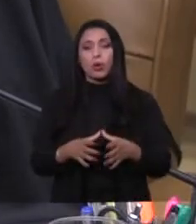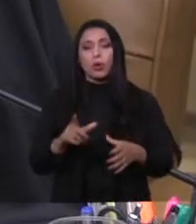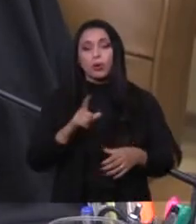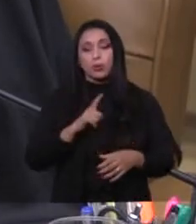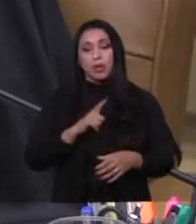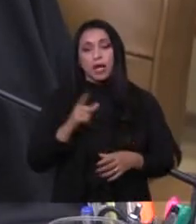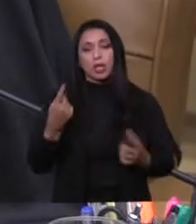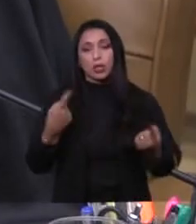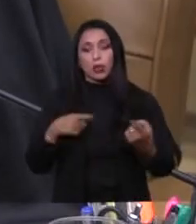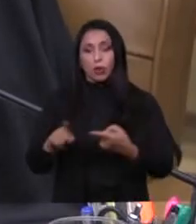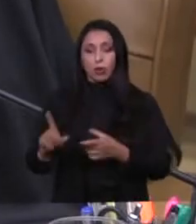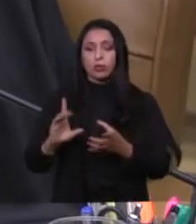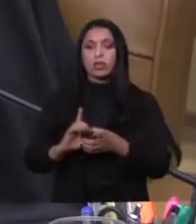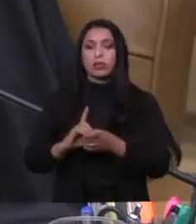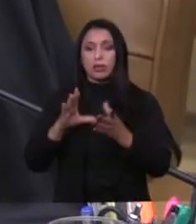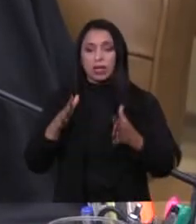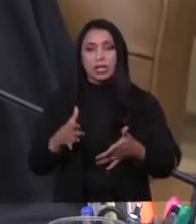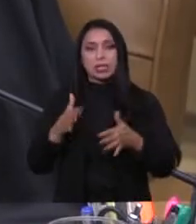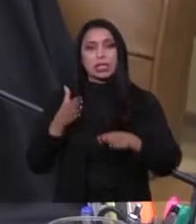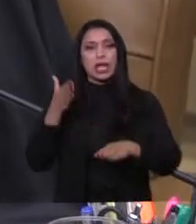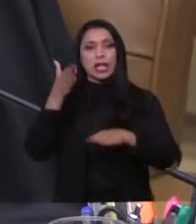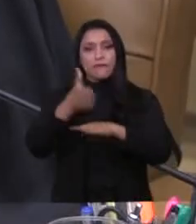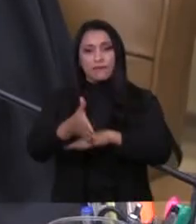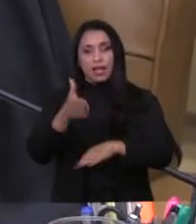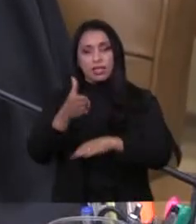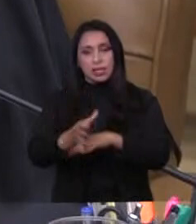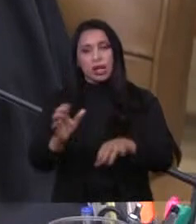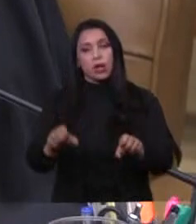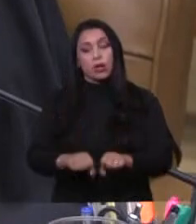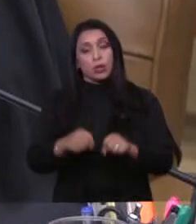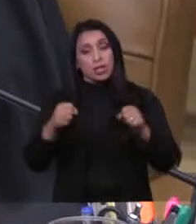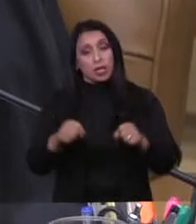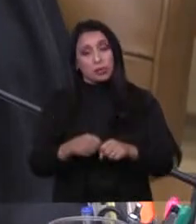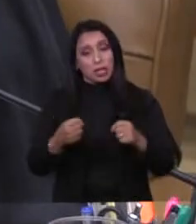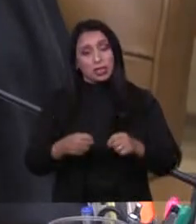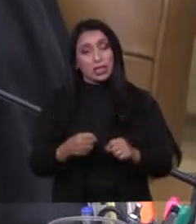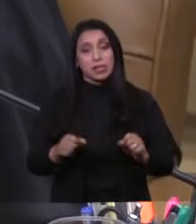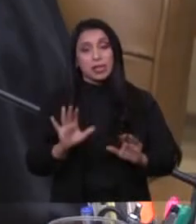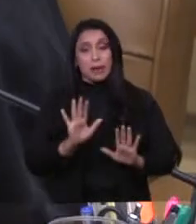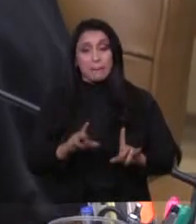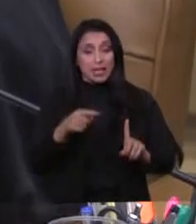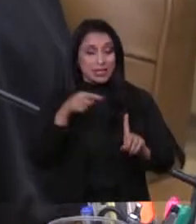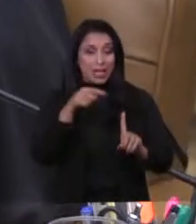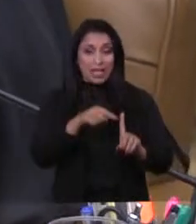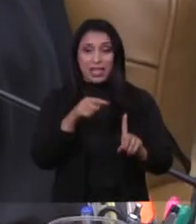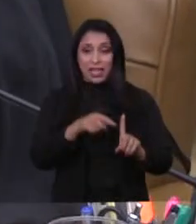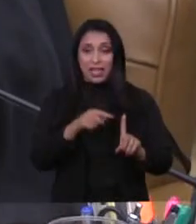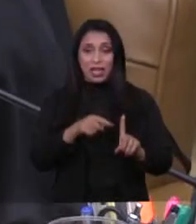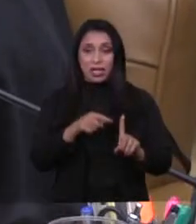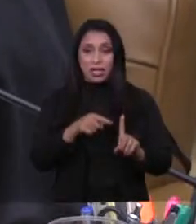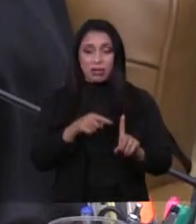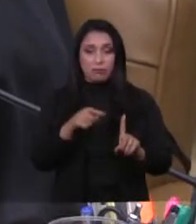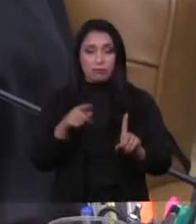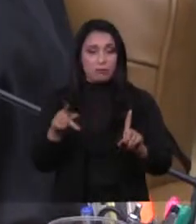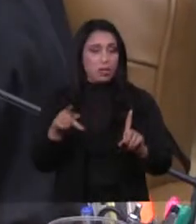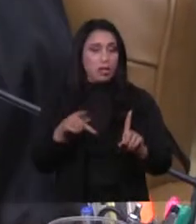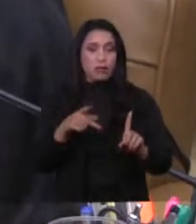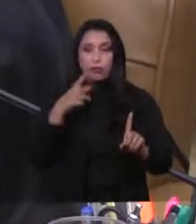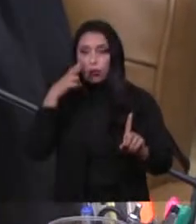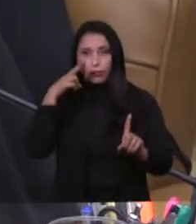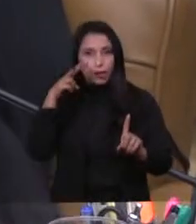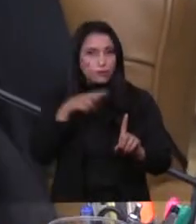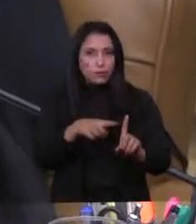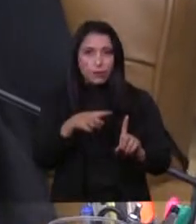atos antidemocráticos, invasões, quebradeiras, ainda que ele próprio não tenha sido visto